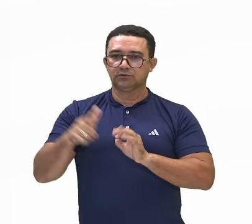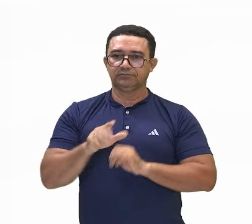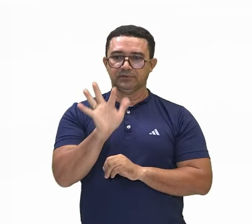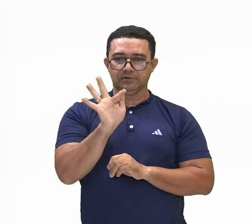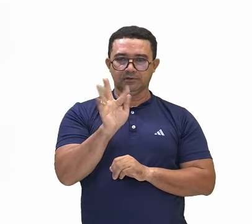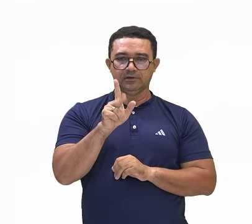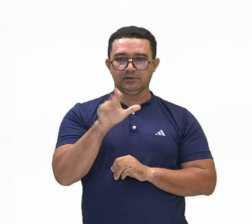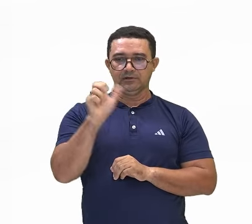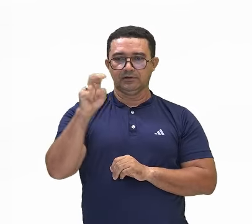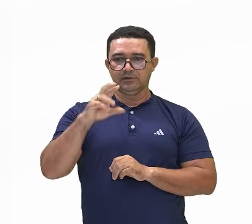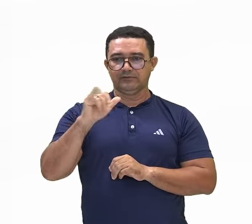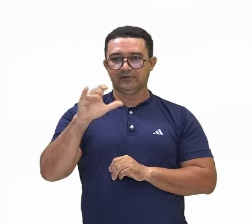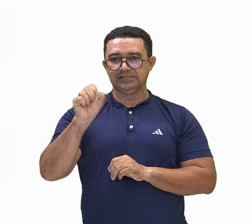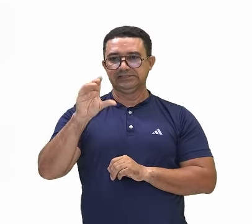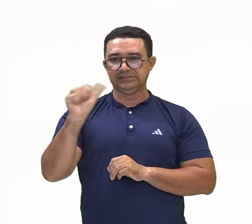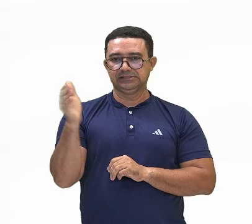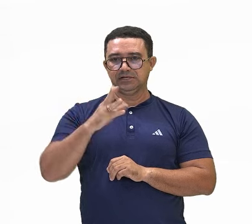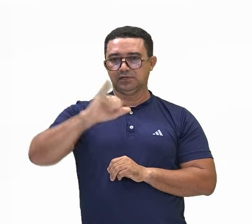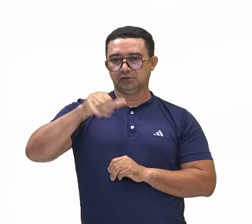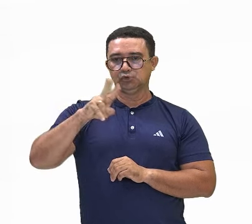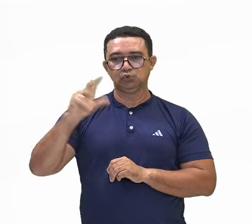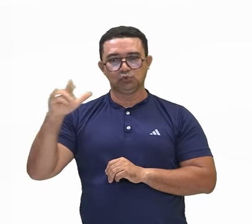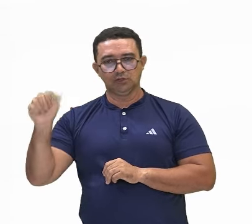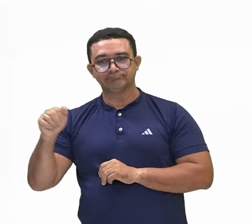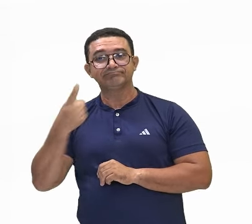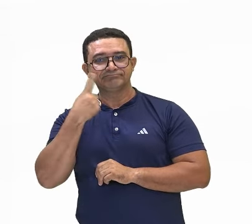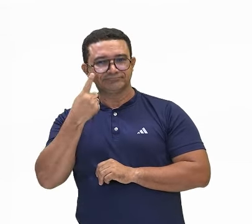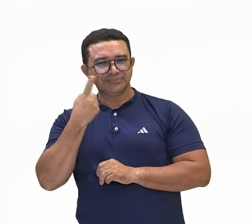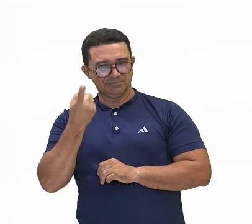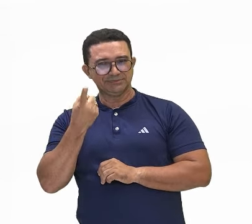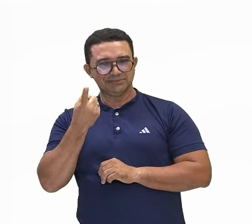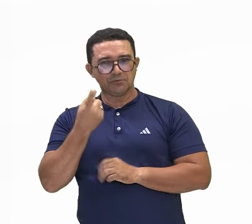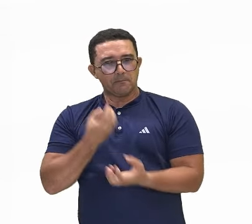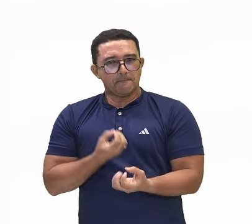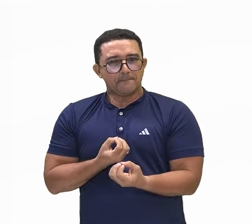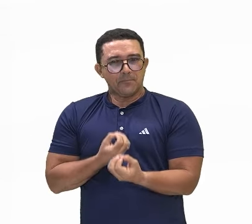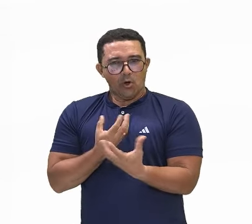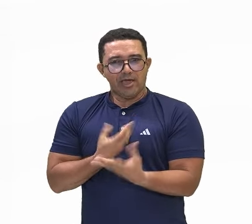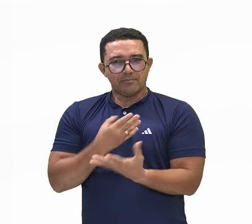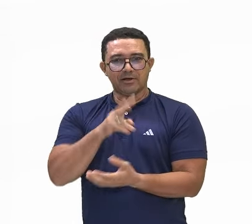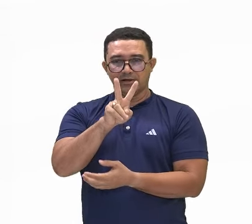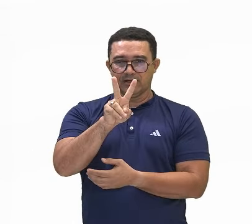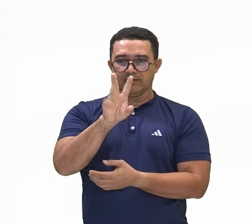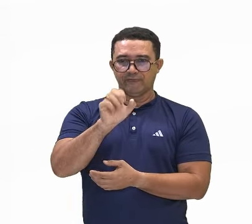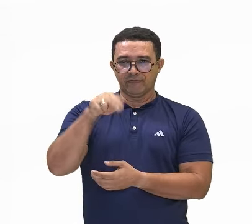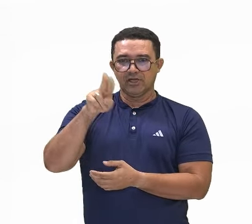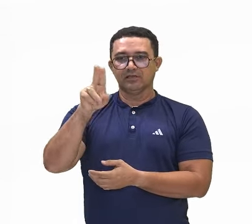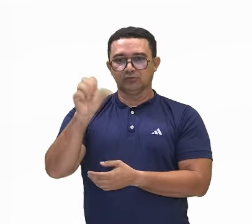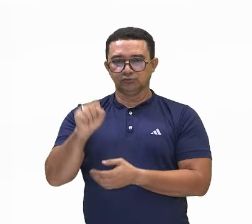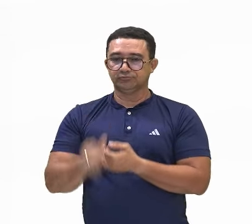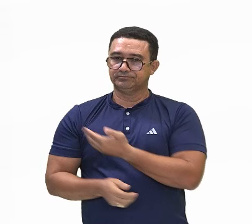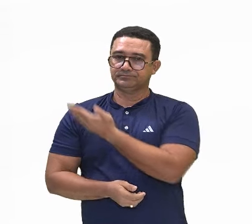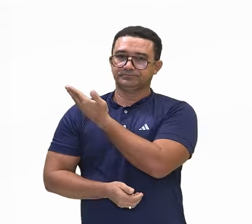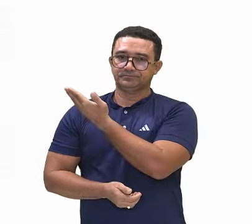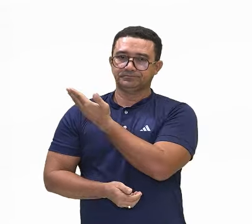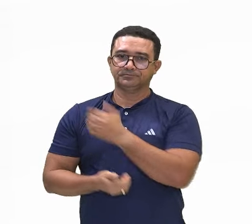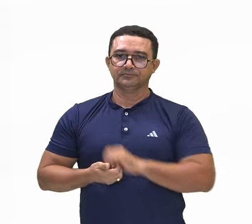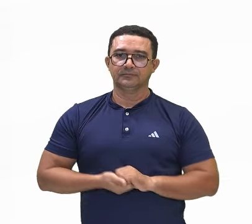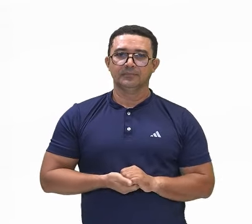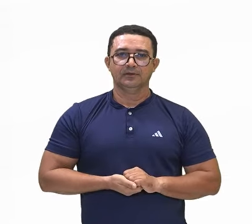autora, que é a Francisca Júlia. Nós lemos aí o poema Vênus, não é? Olha o que diz. Seu nome completo é Francisca Júlia